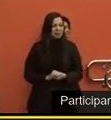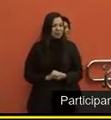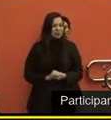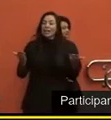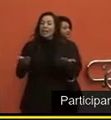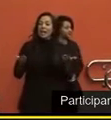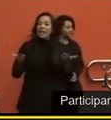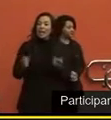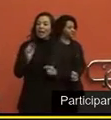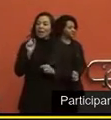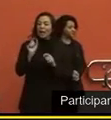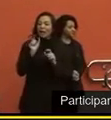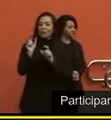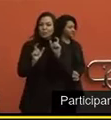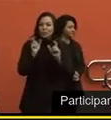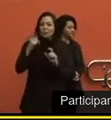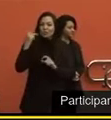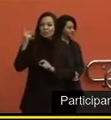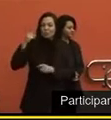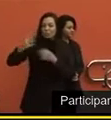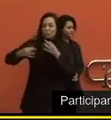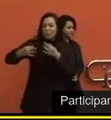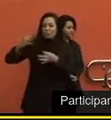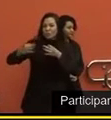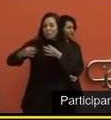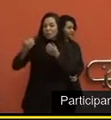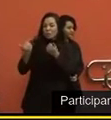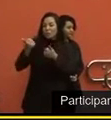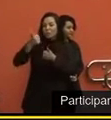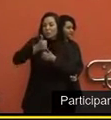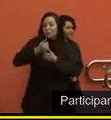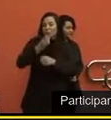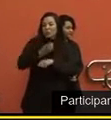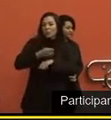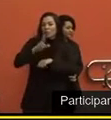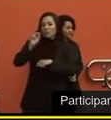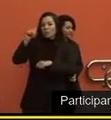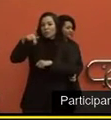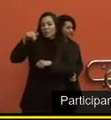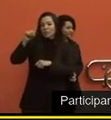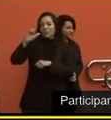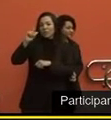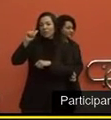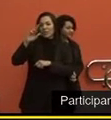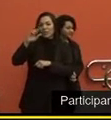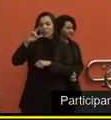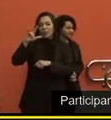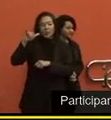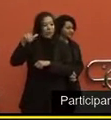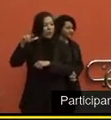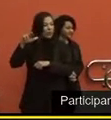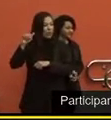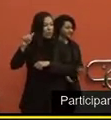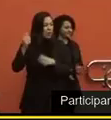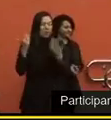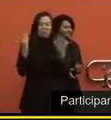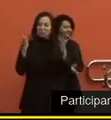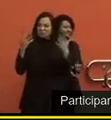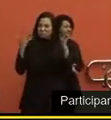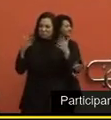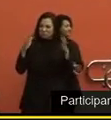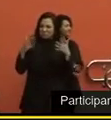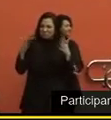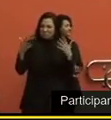Ouviremos agora as palavras da promotora de justiça substituta, doutora Ana Carolina Sarmento Peluso de Siqueira,